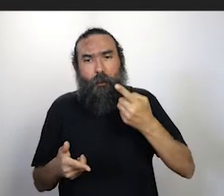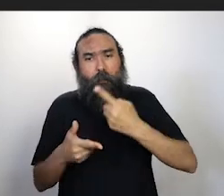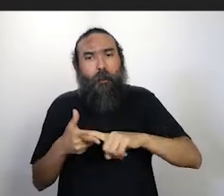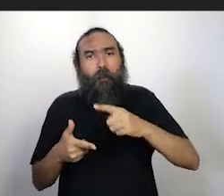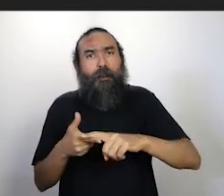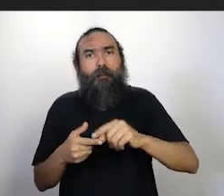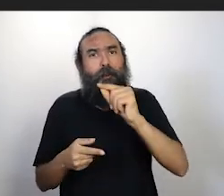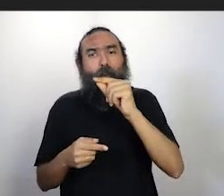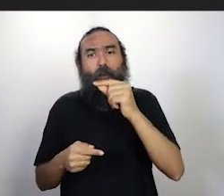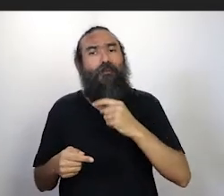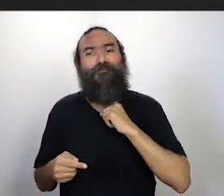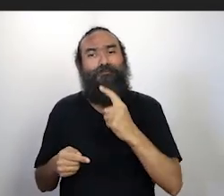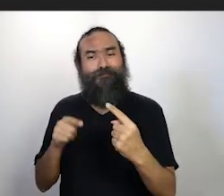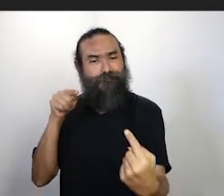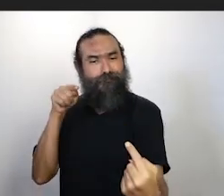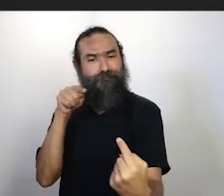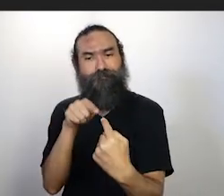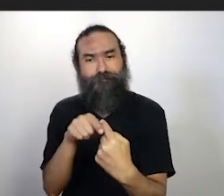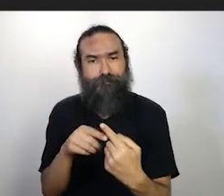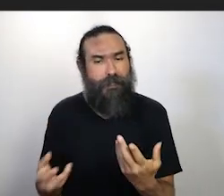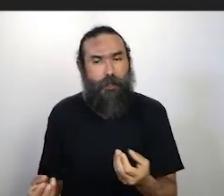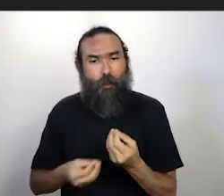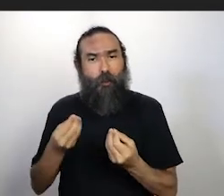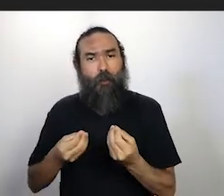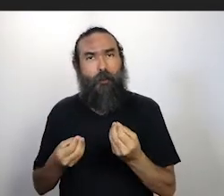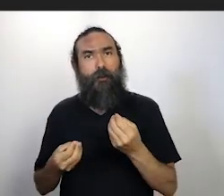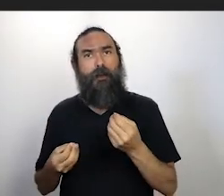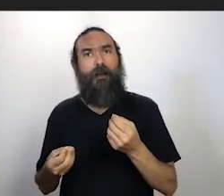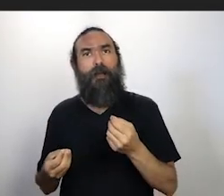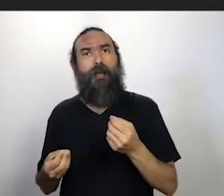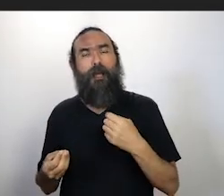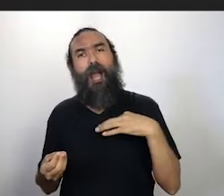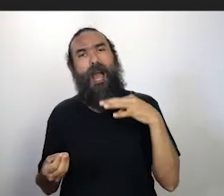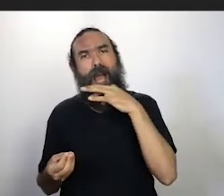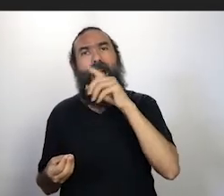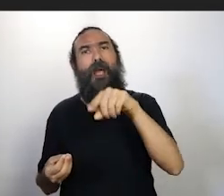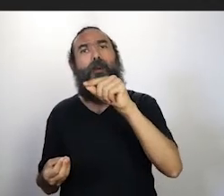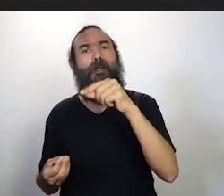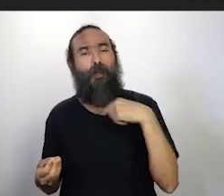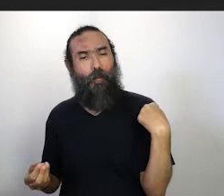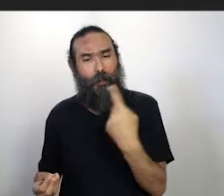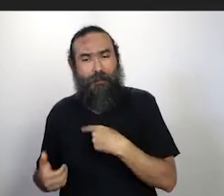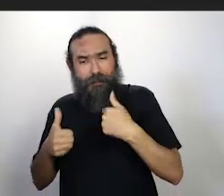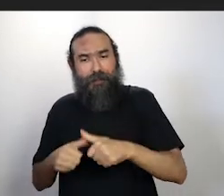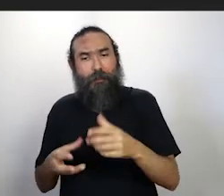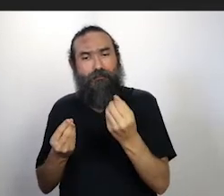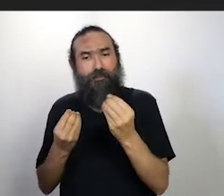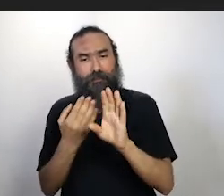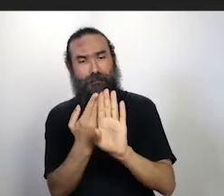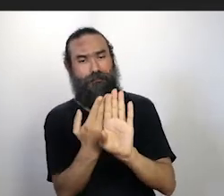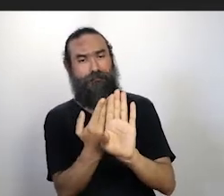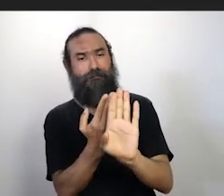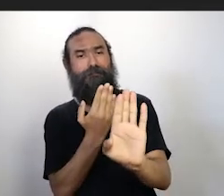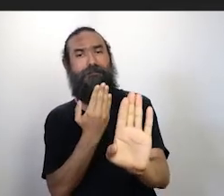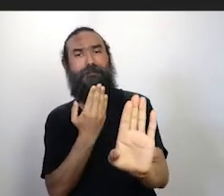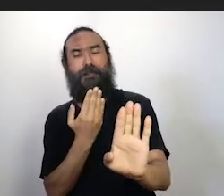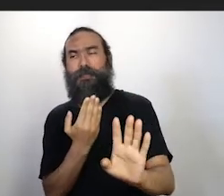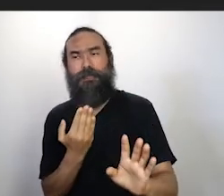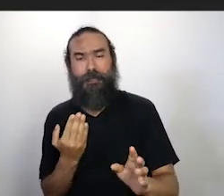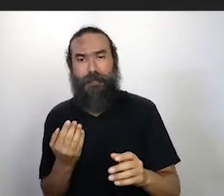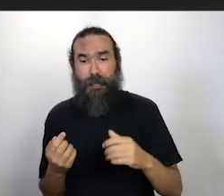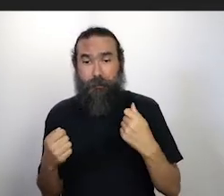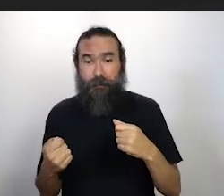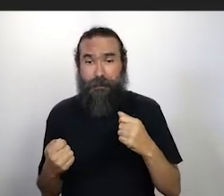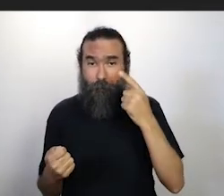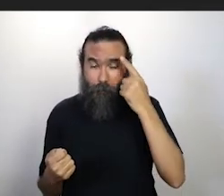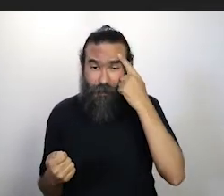um retrocesso foi esse distanciamento que a gente criou um do outro, e que isso é uma questão que a gente vai ter que repensar muito dentro desse